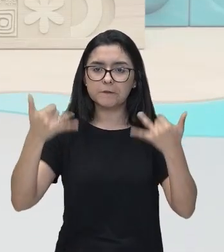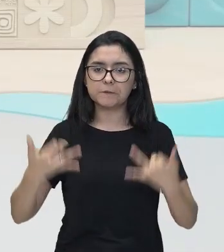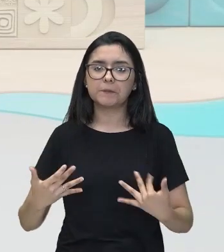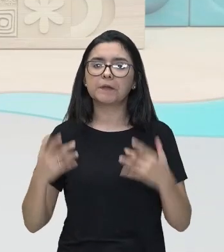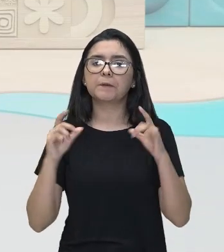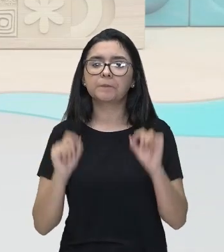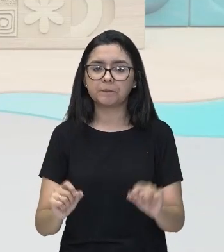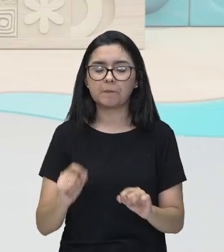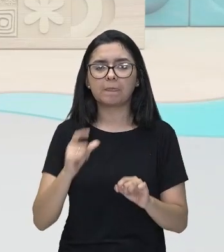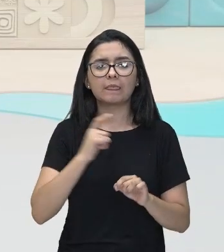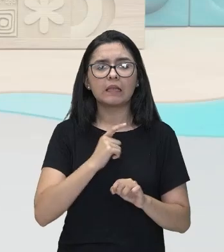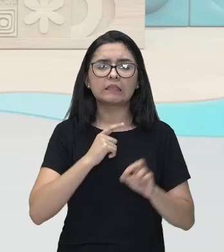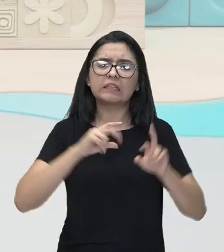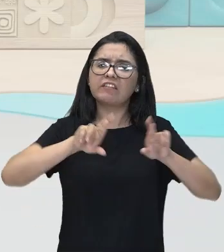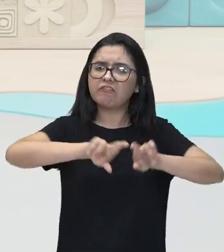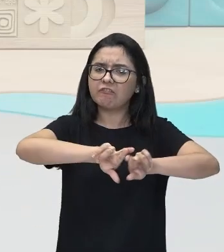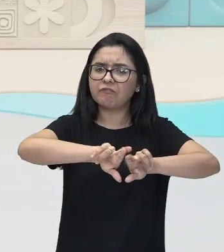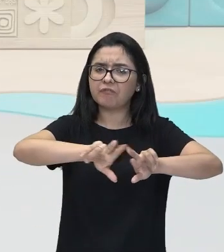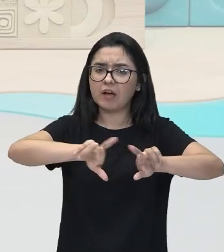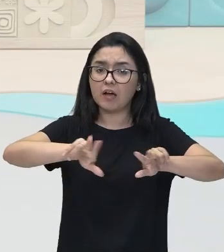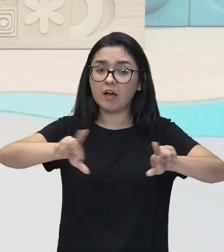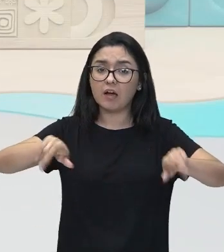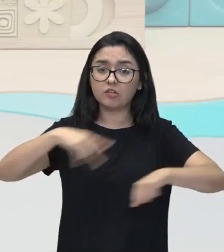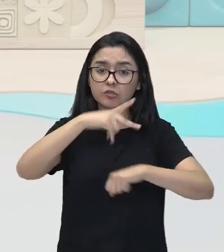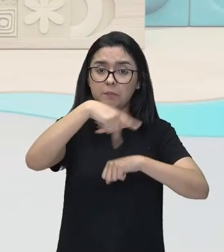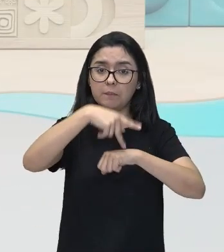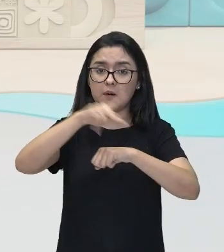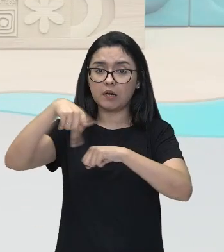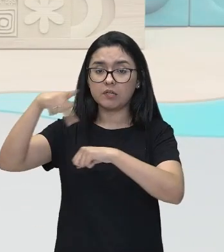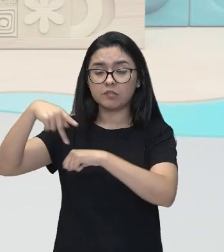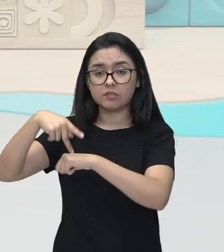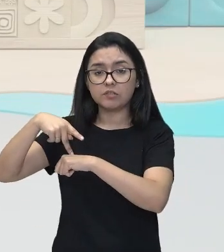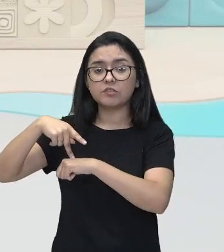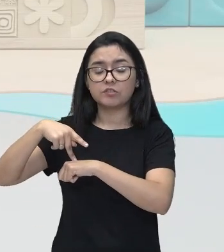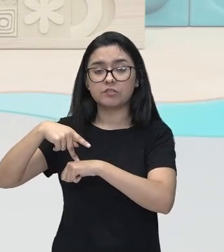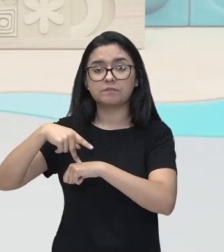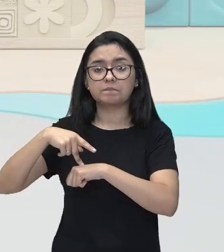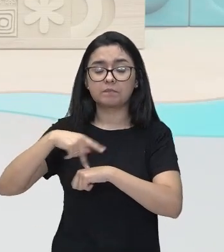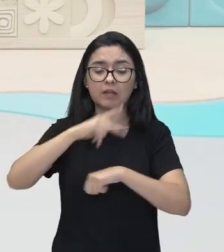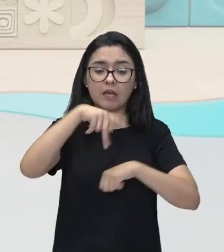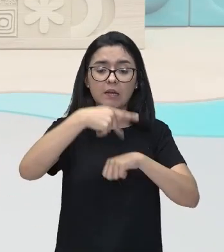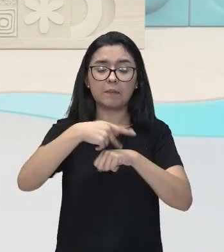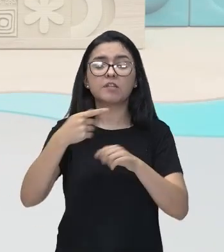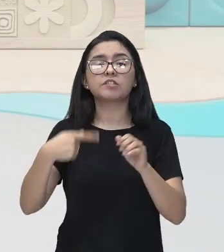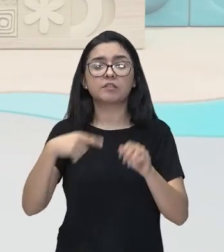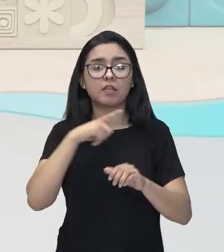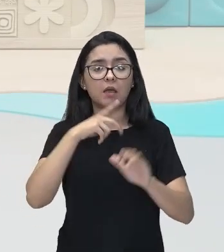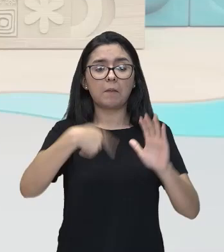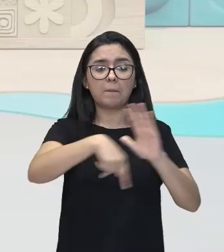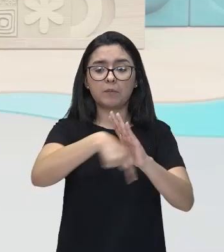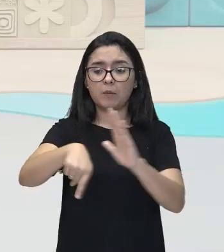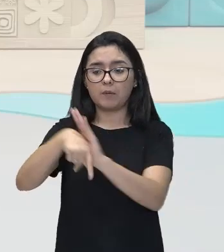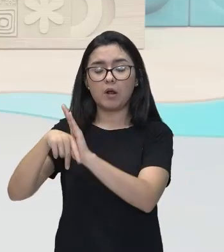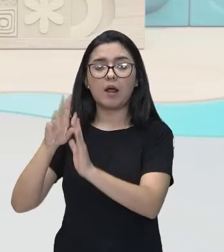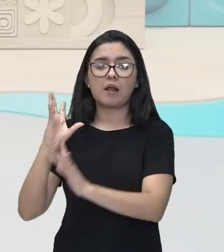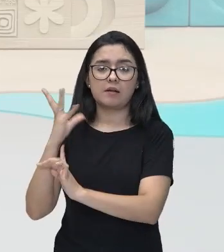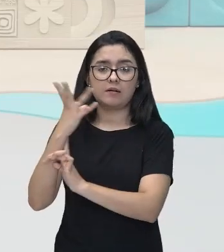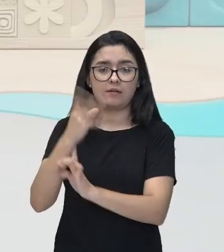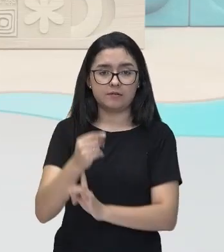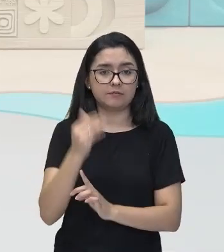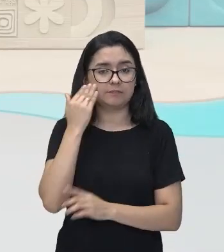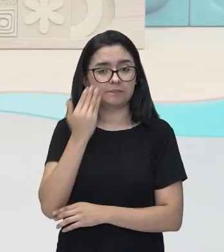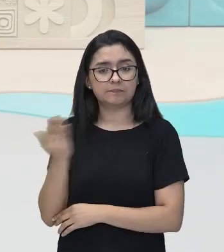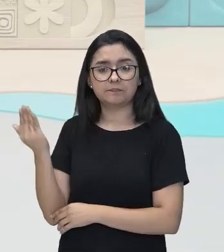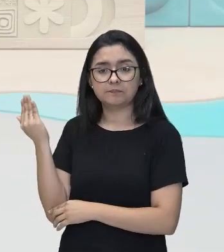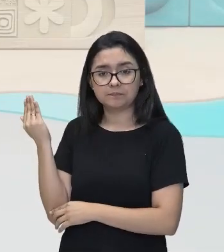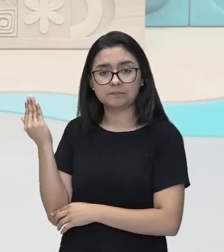tem vários países e cada um desses países tem a sua arte própria. E aqui tem alguns traços